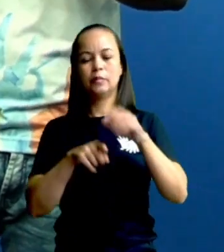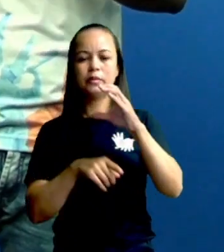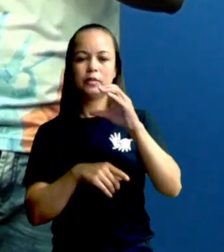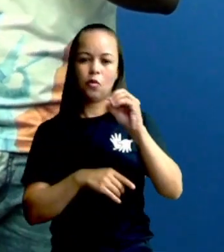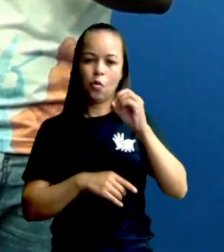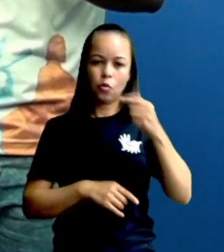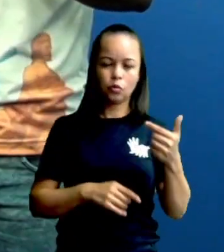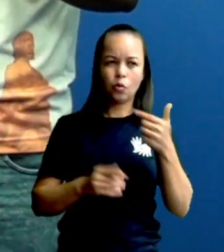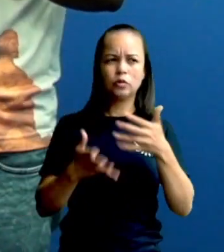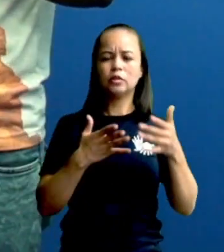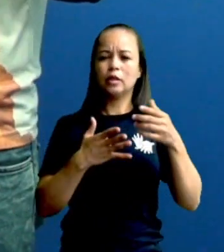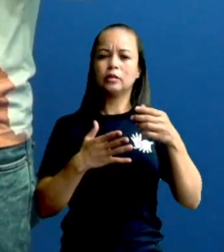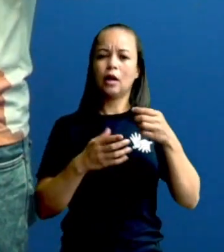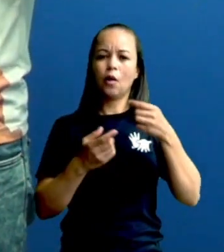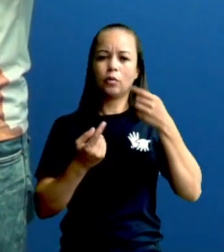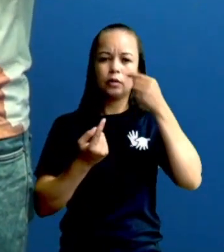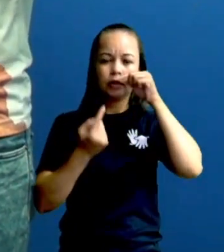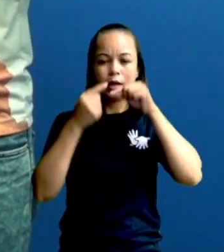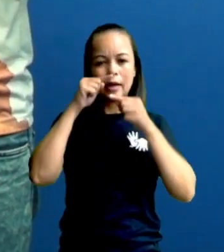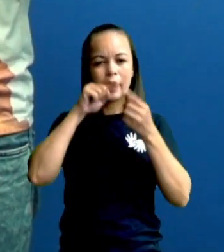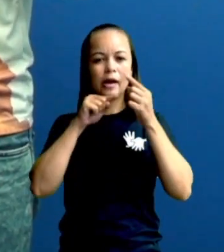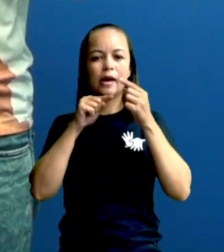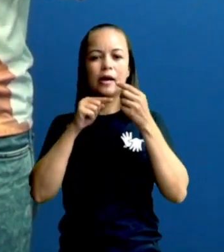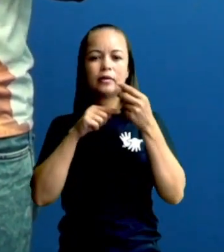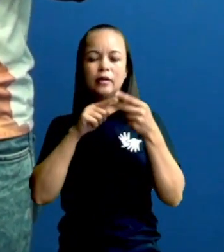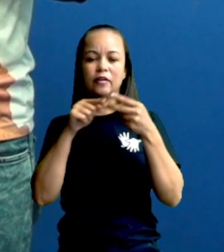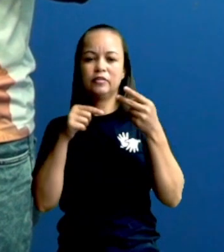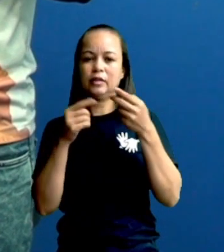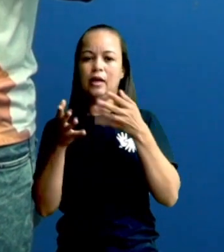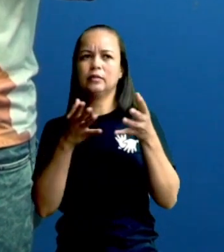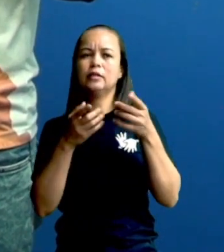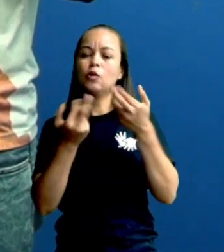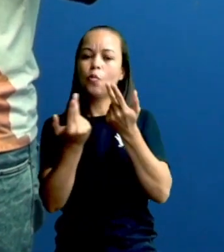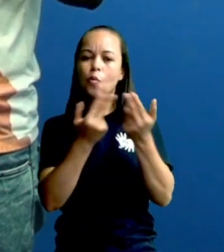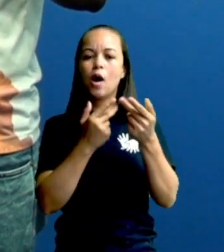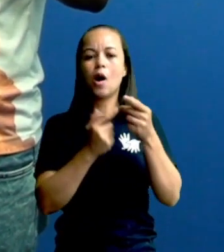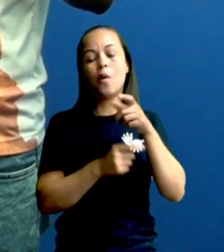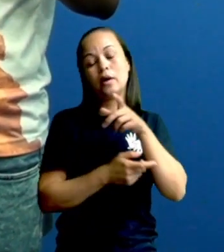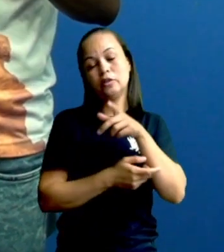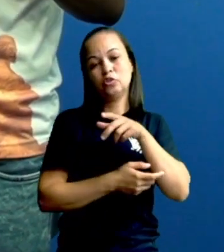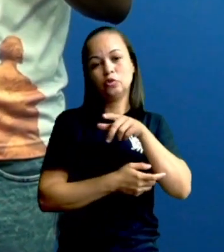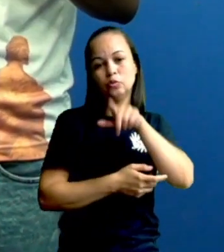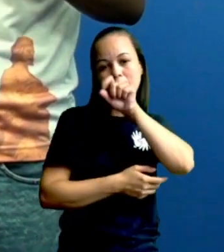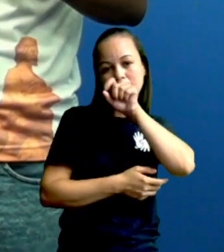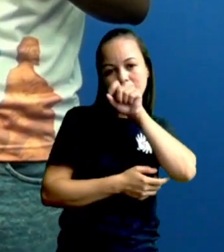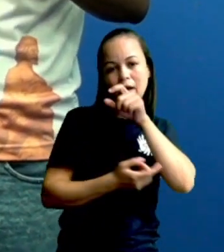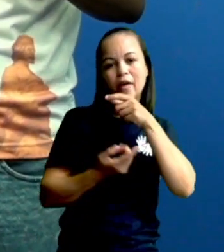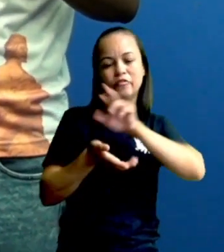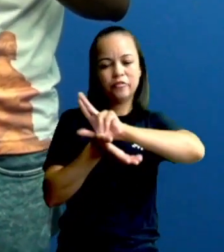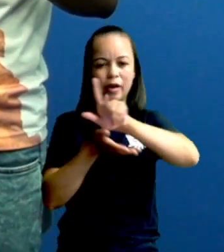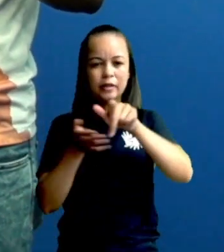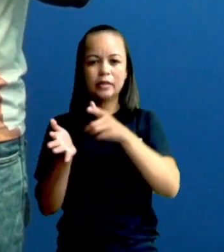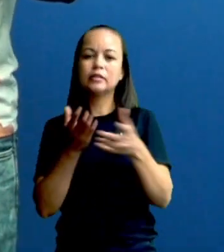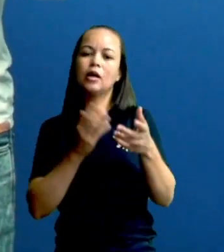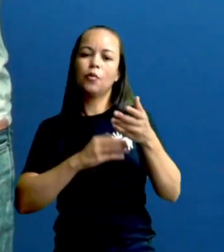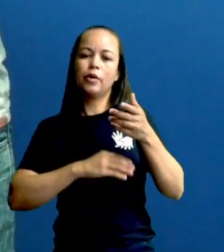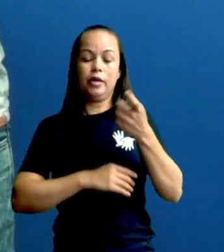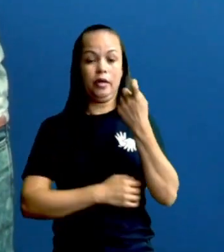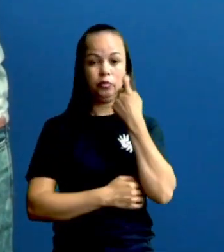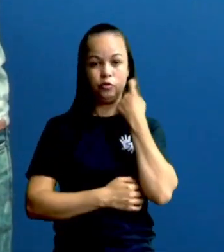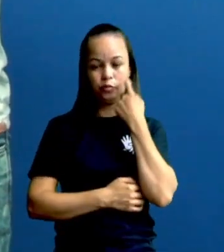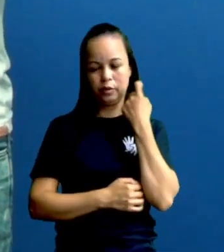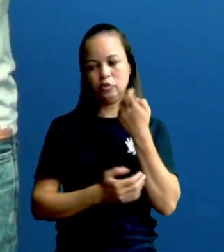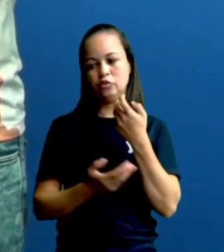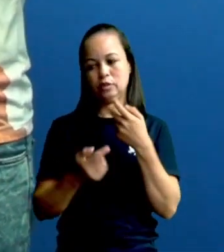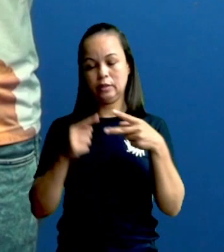dele possui três cavidades, assim como as das aves, e as dos peixes já possuem duas cavidades. A